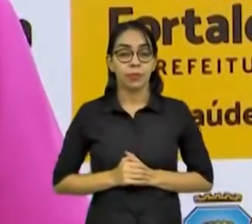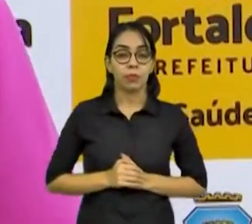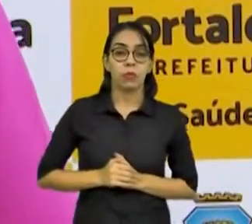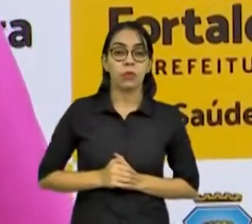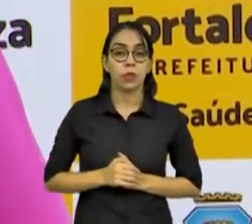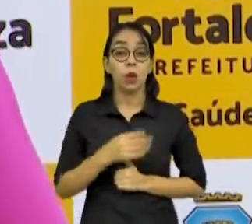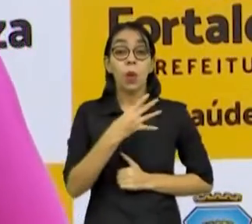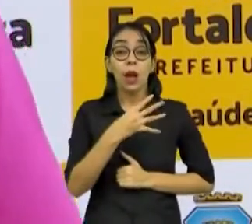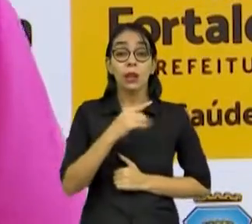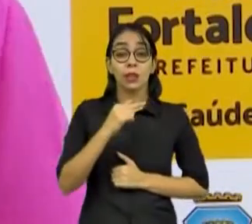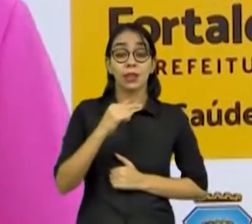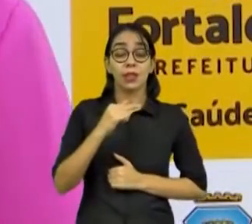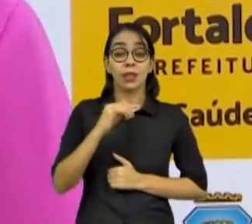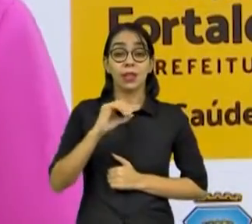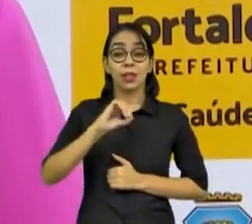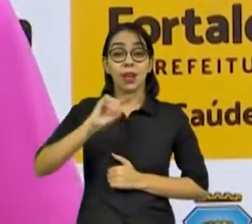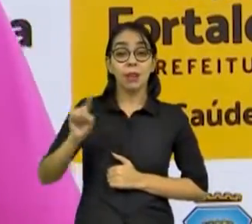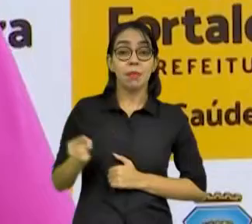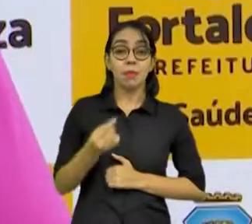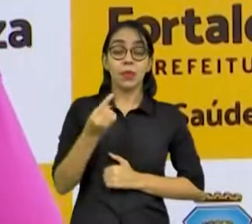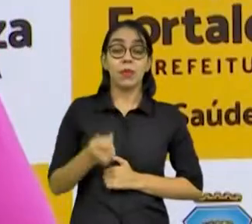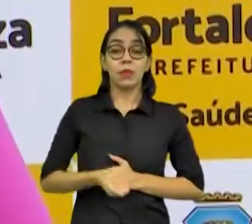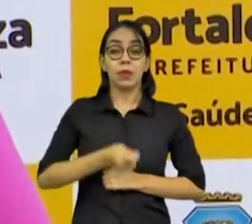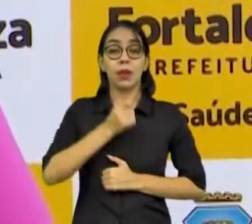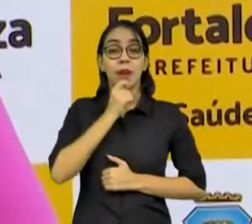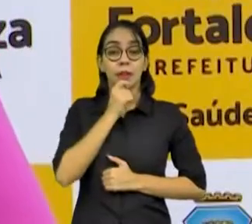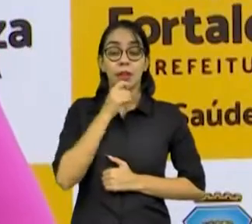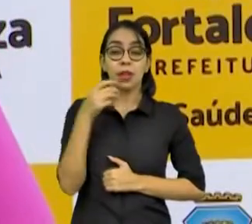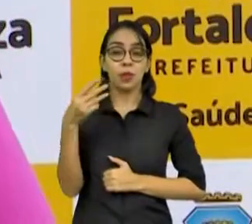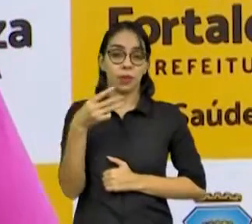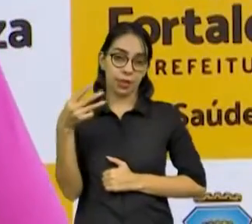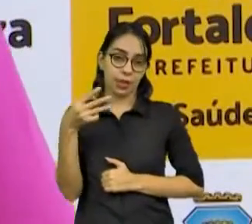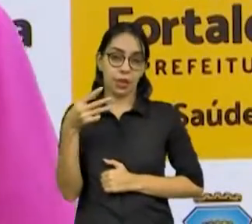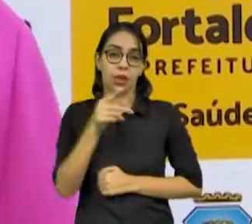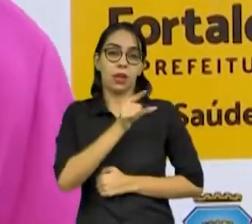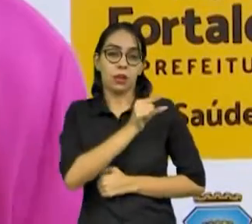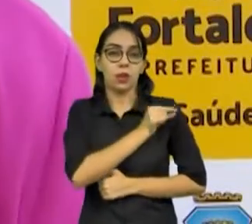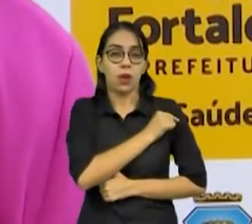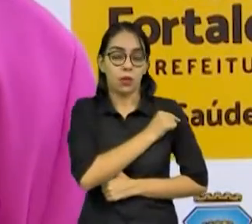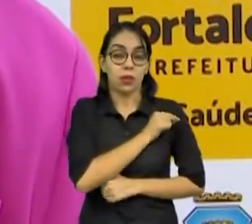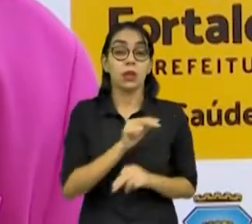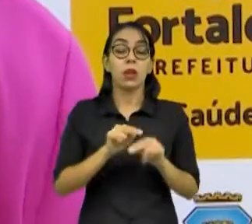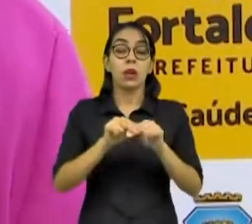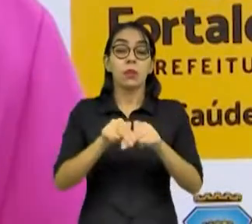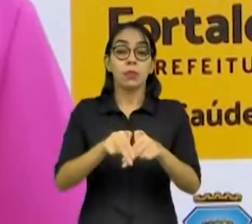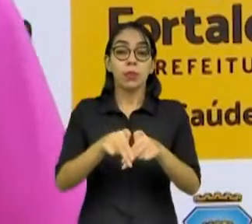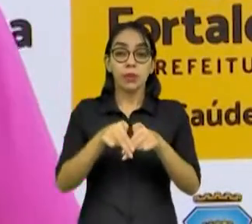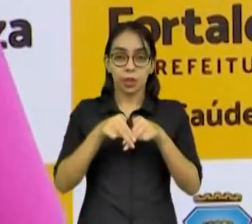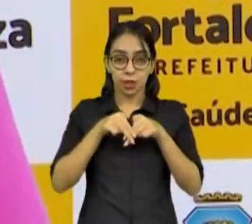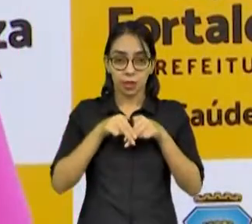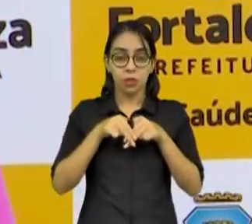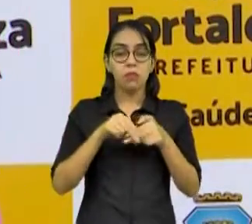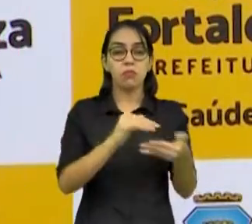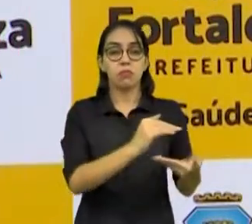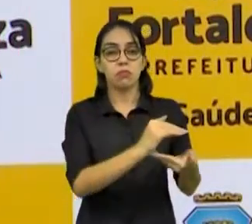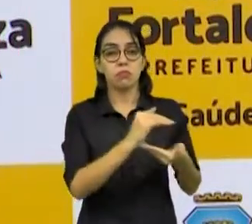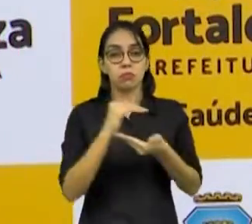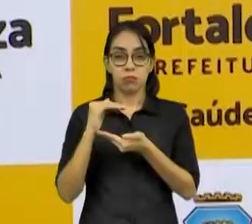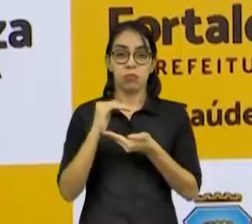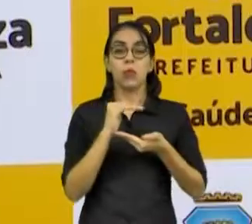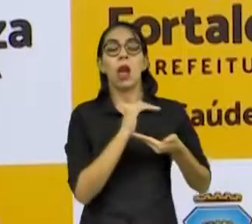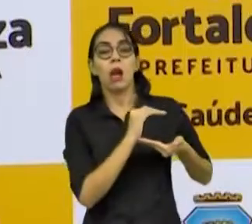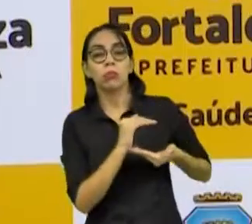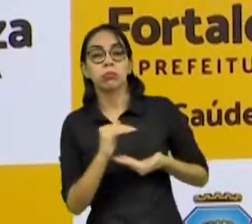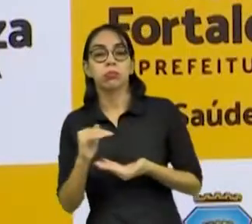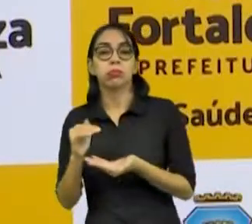mil pessoas que não tomaram a terceira, né? Então, são com essas doses que nós estamos, esses